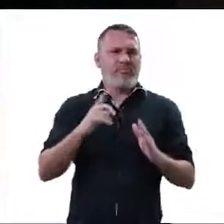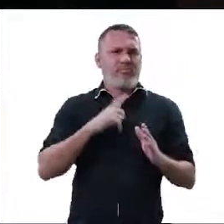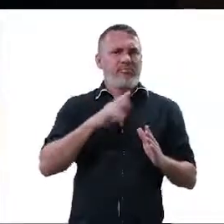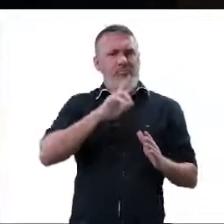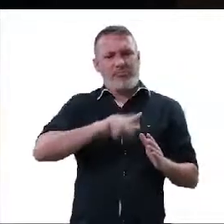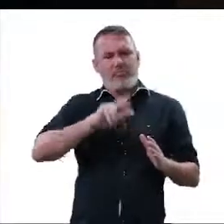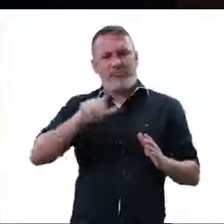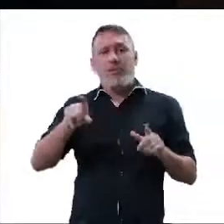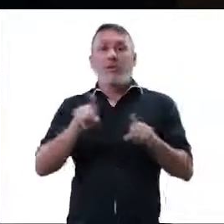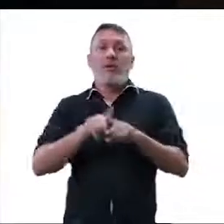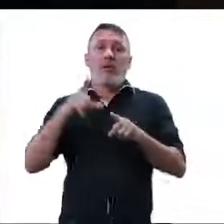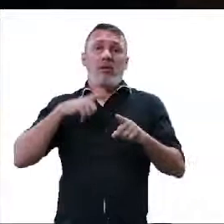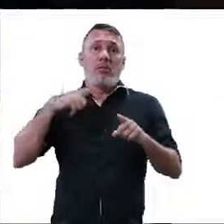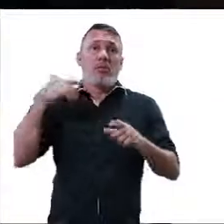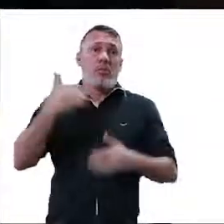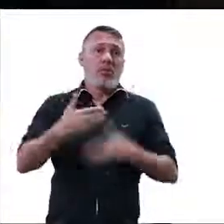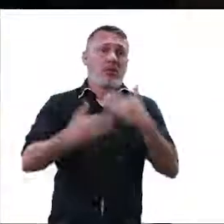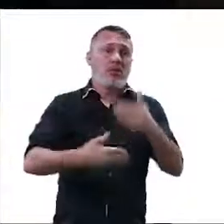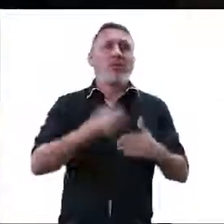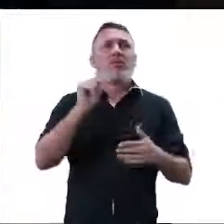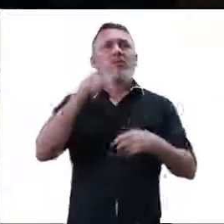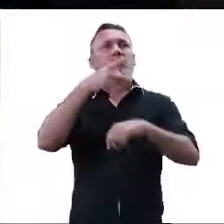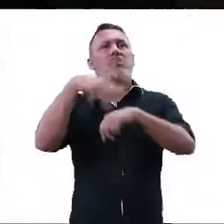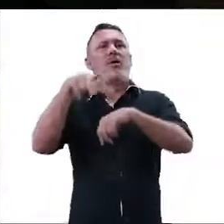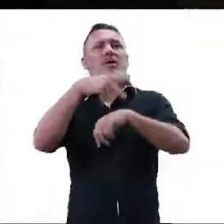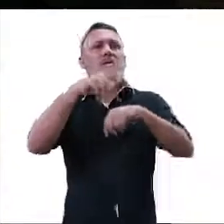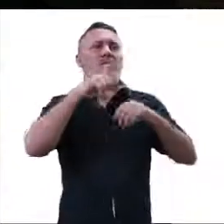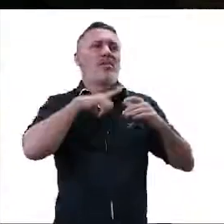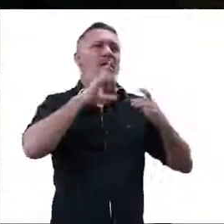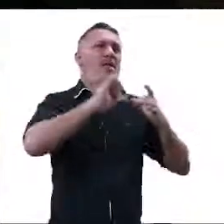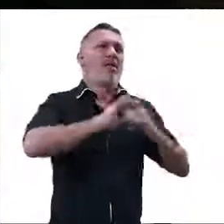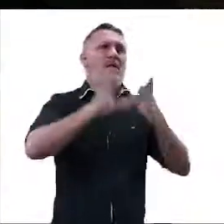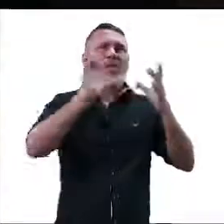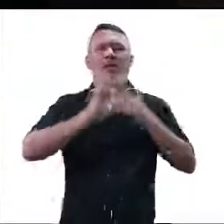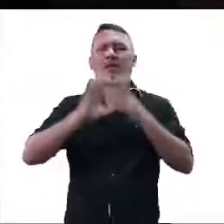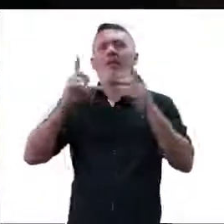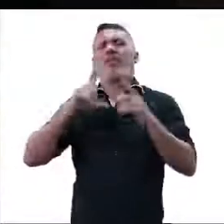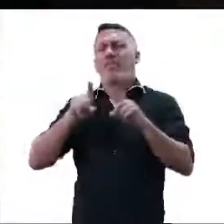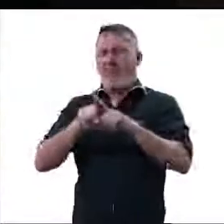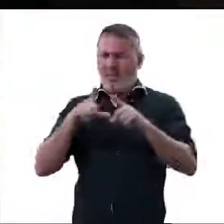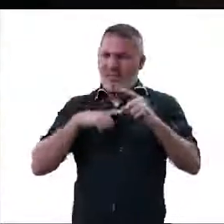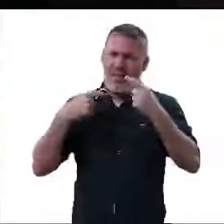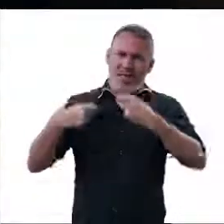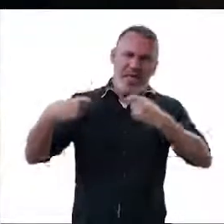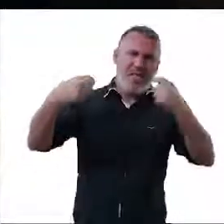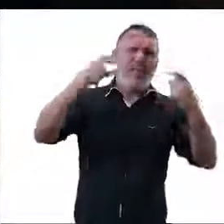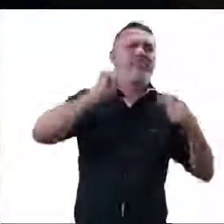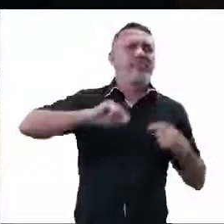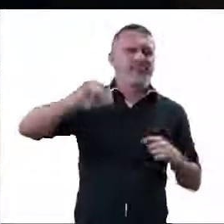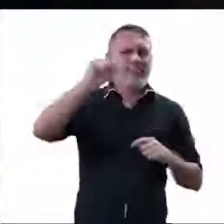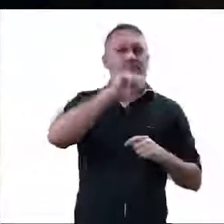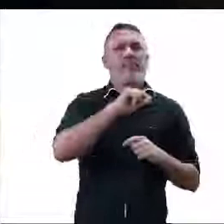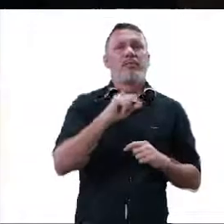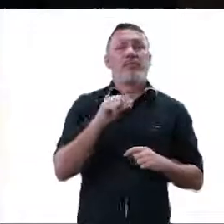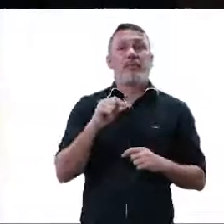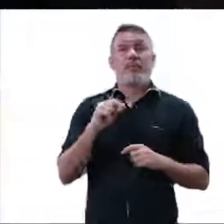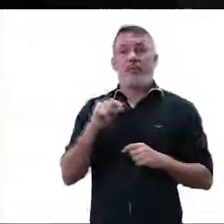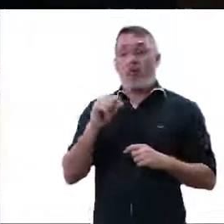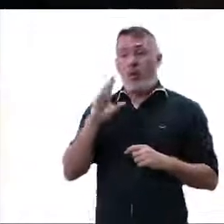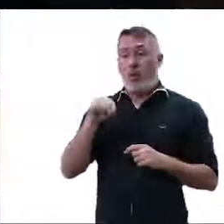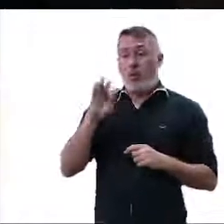também processos, como eu já havia colocado, de independência, guerras napoleônicas. Então, assim, ele está